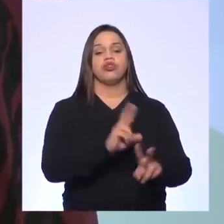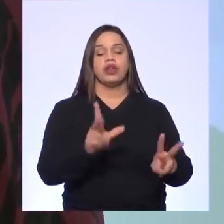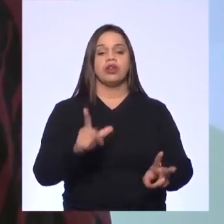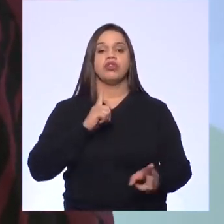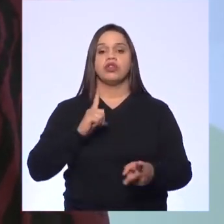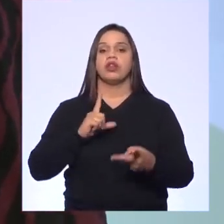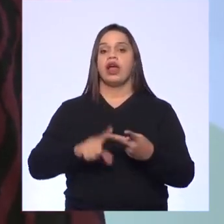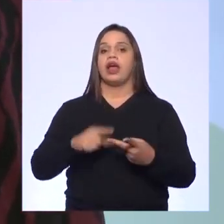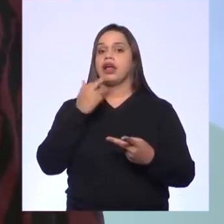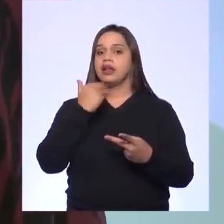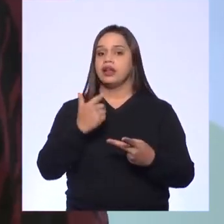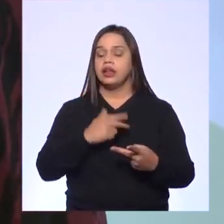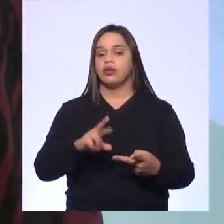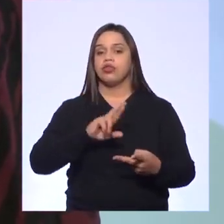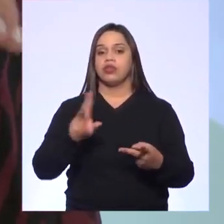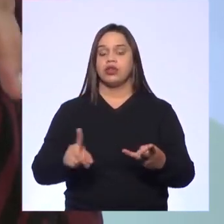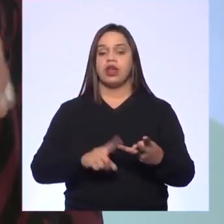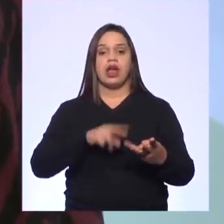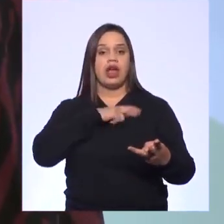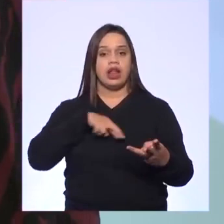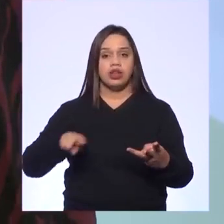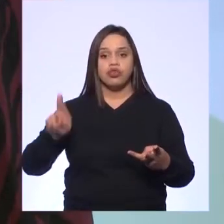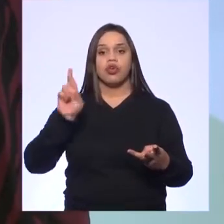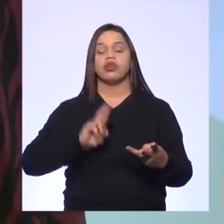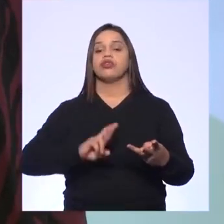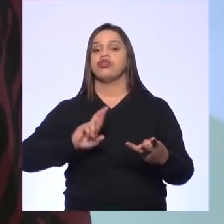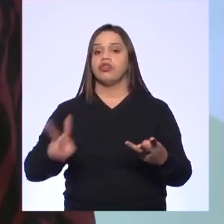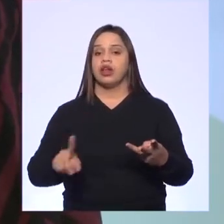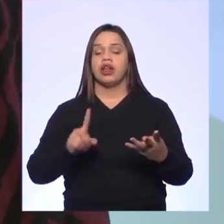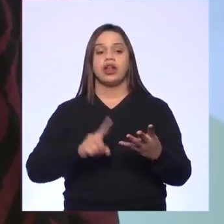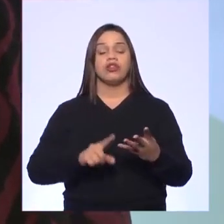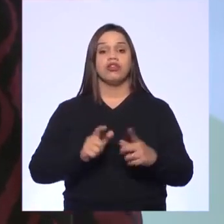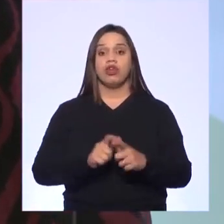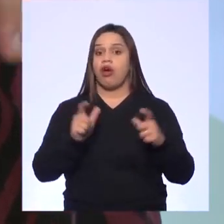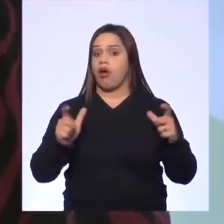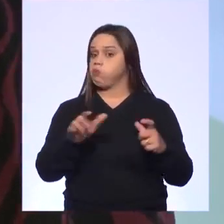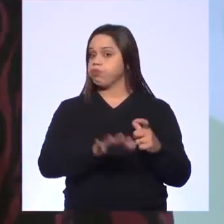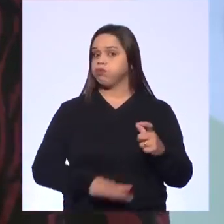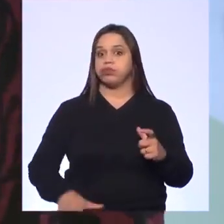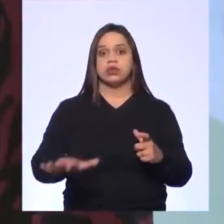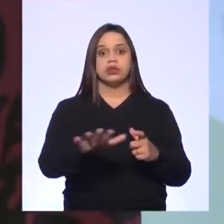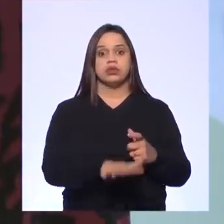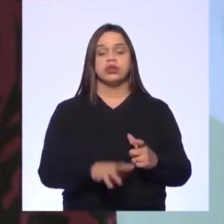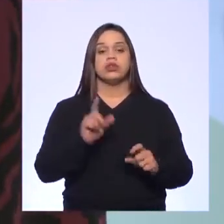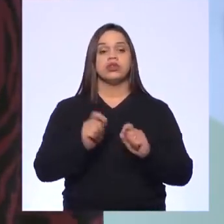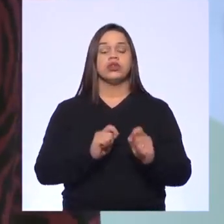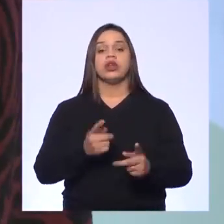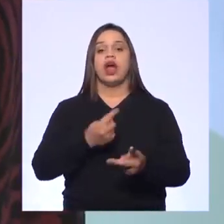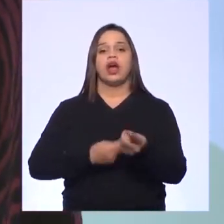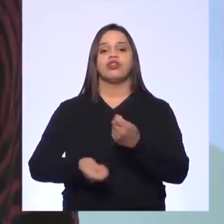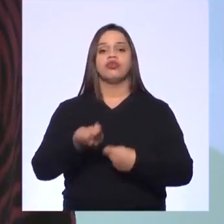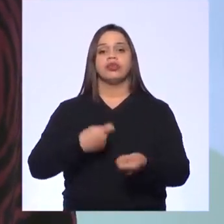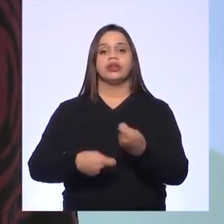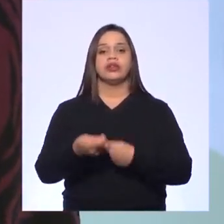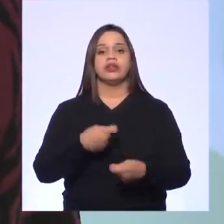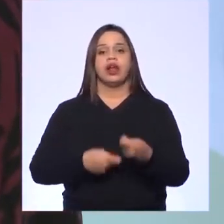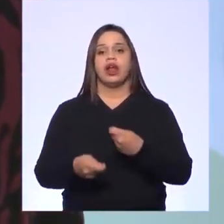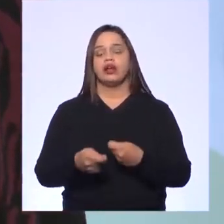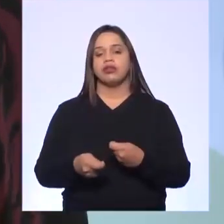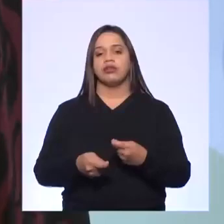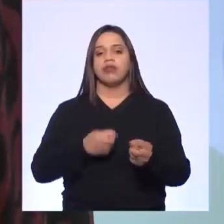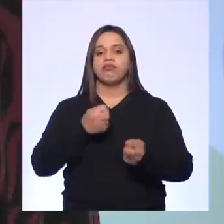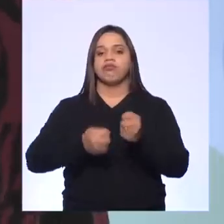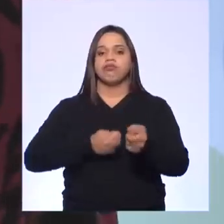aqui línguas diferentes, religiões diferentes, são grandes territórios que são administrados por um